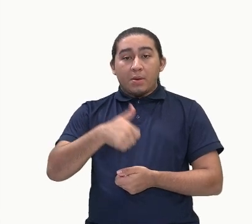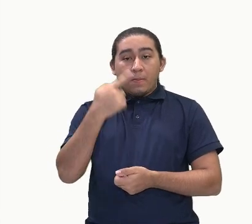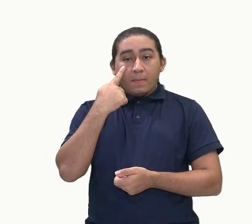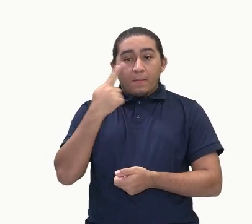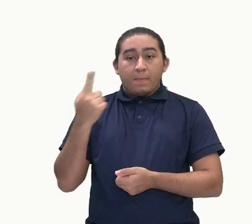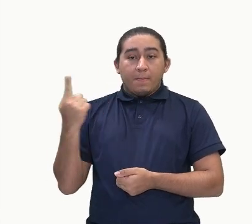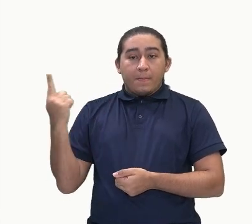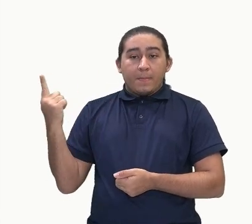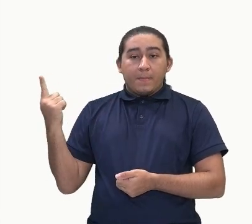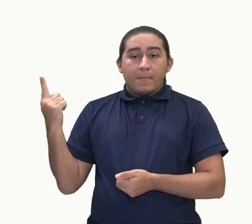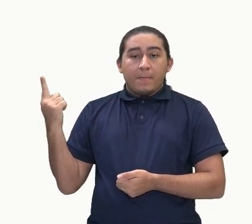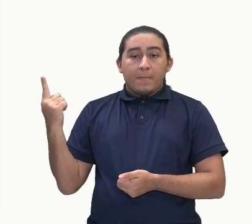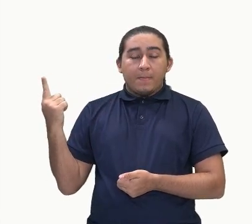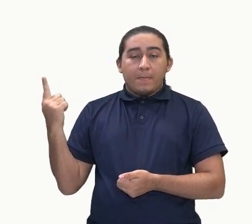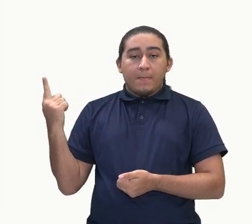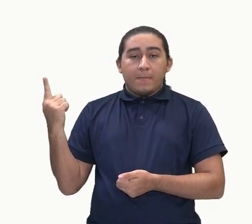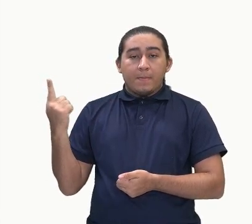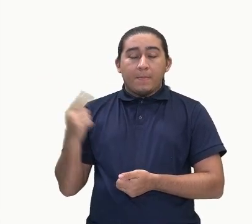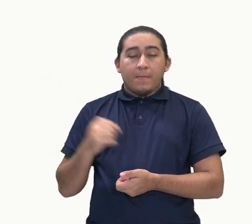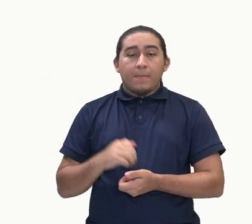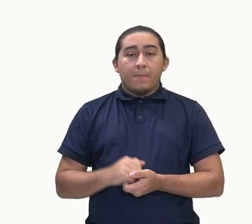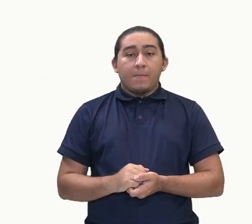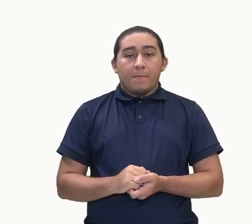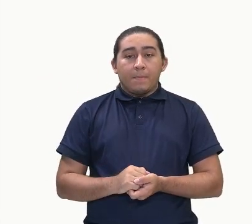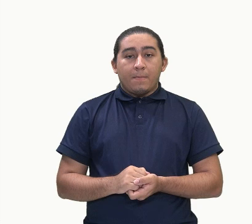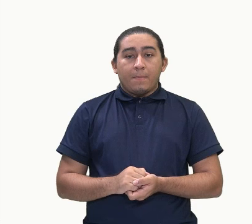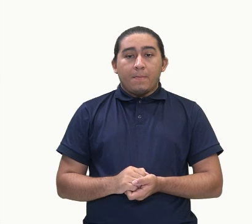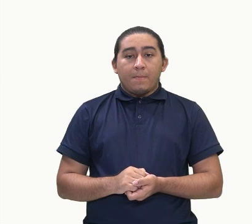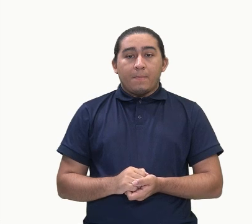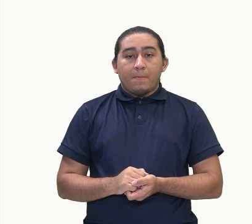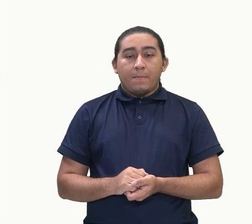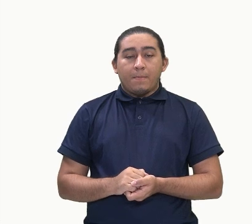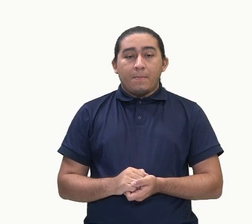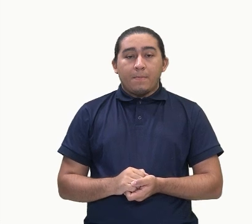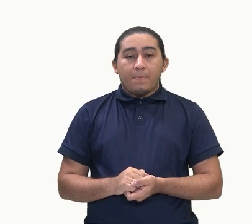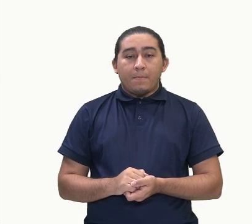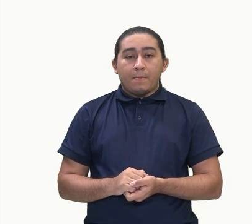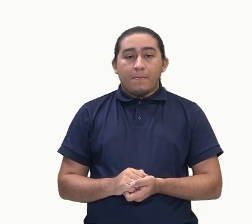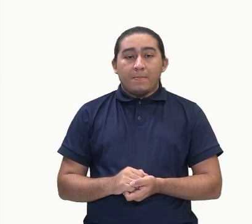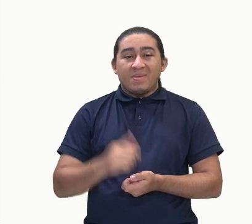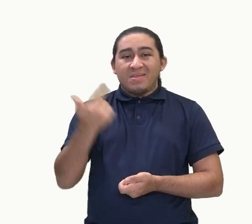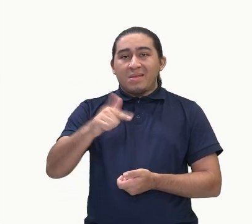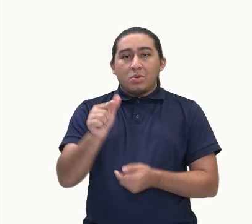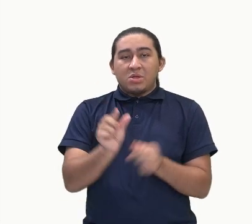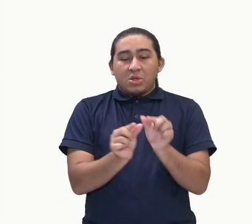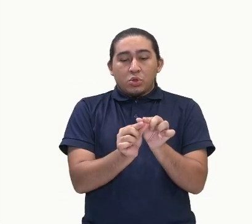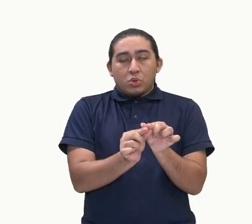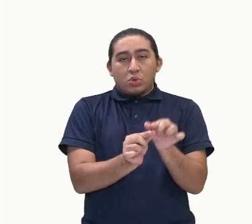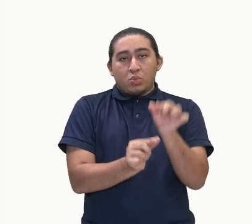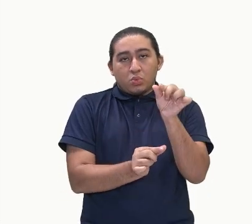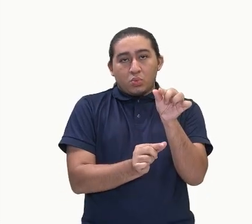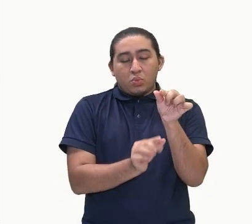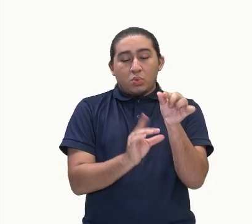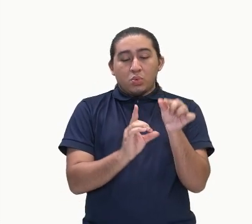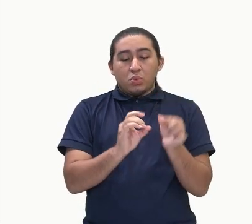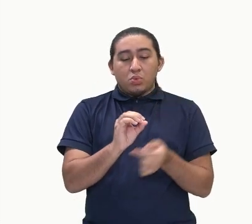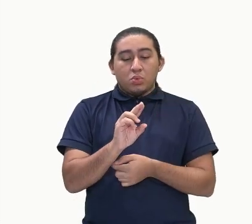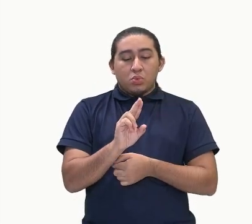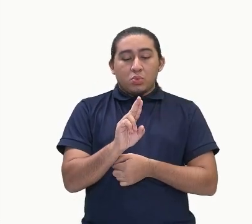ó, e ela, como a gente viu, olha, são glândulas sem ductos. Que seriam ductos, né? Ductos